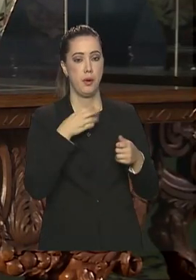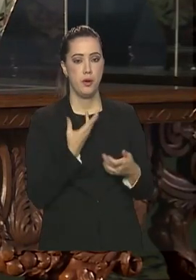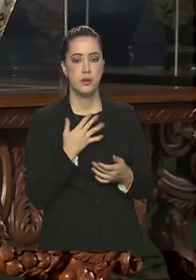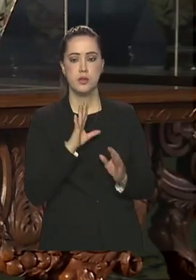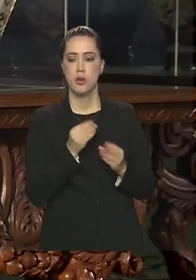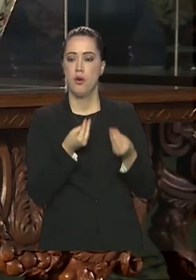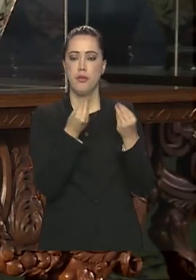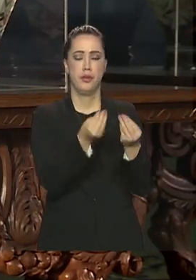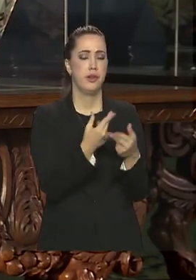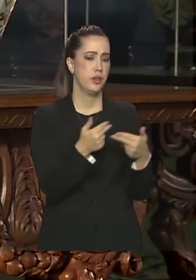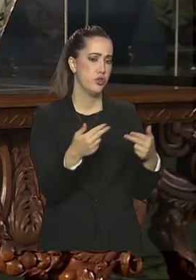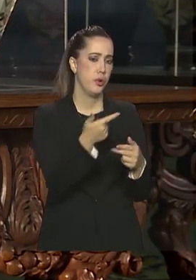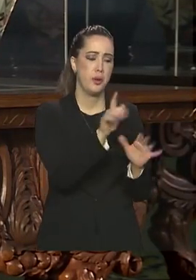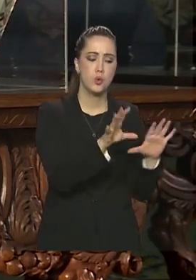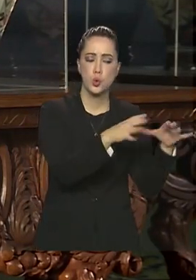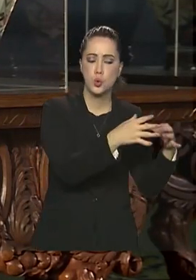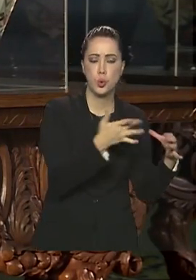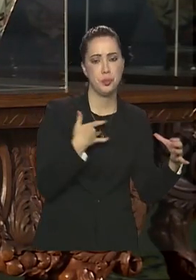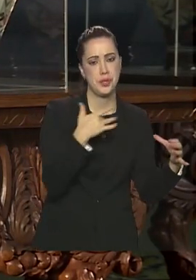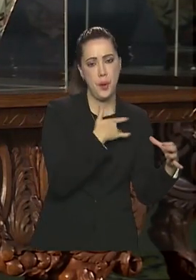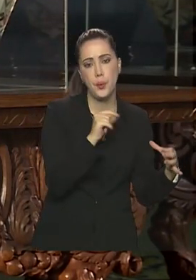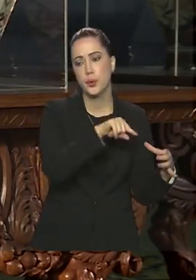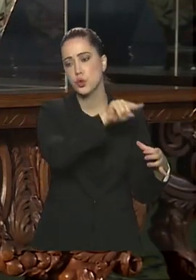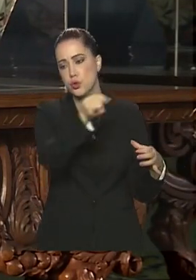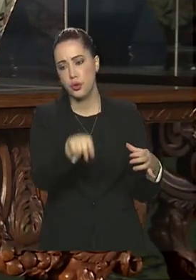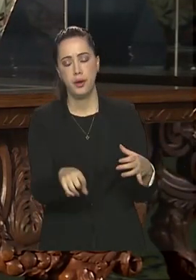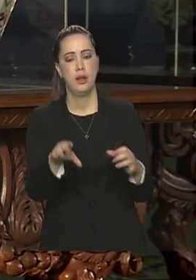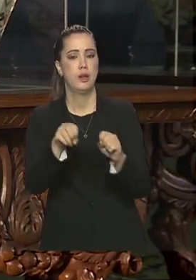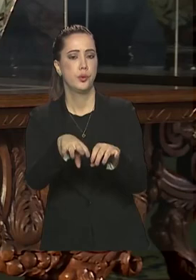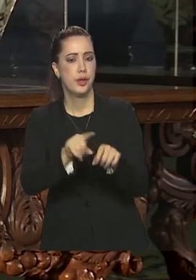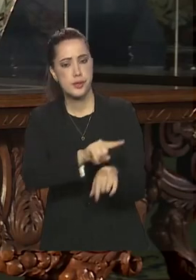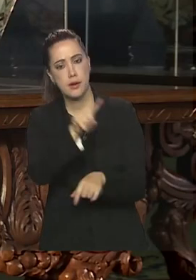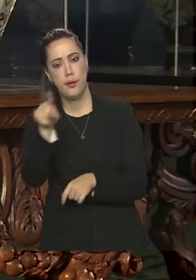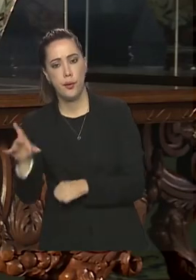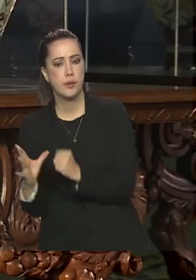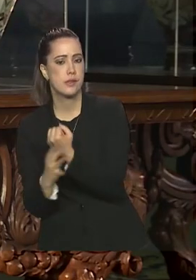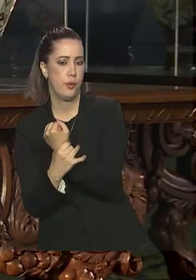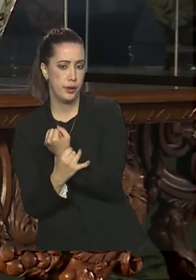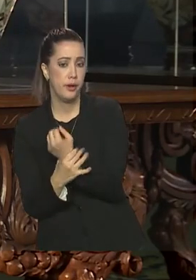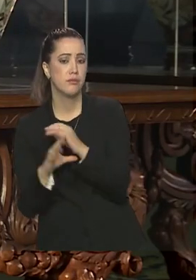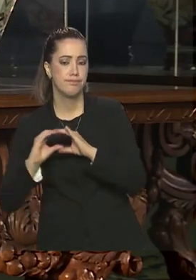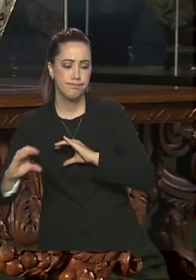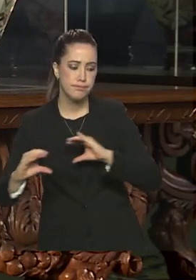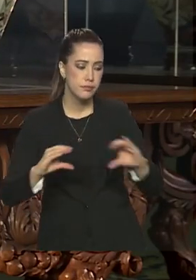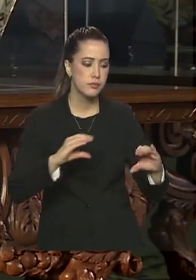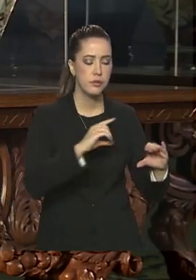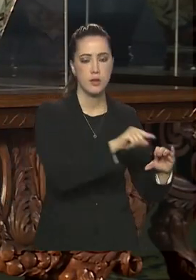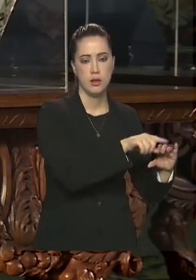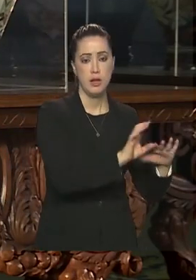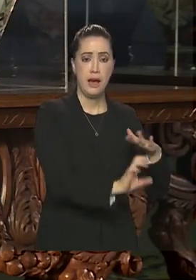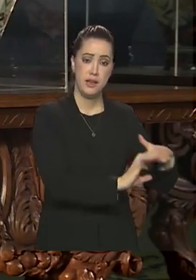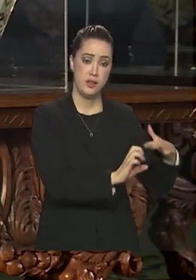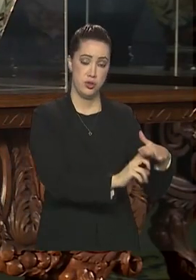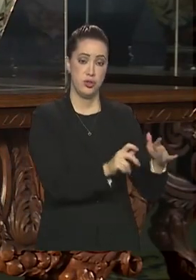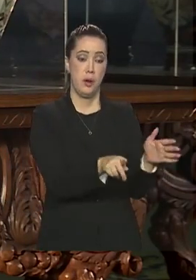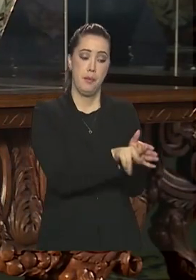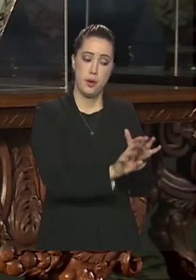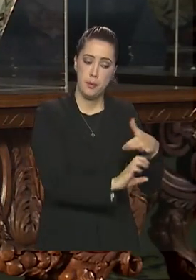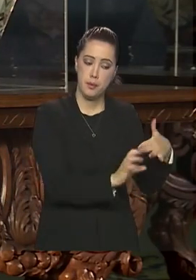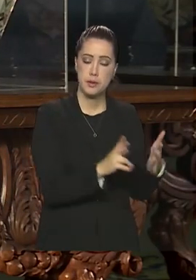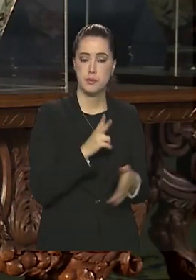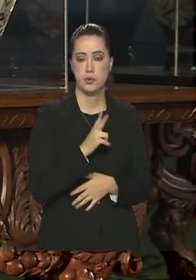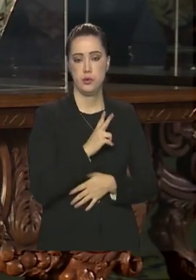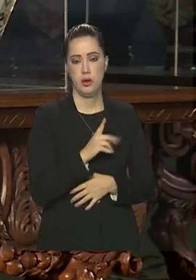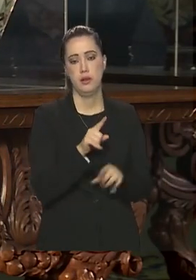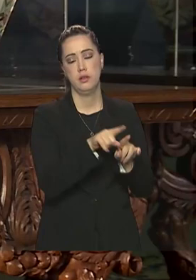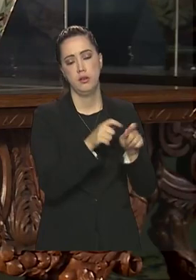para saúde, educação e segurança. E para esses projetos de infraestrutura, falando especificamente do setor elétrico, existe uma